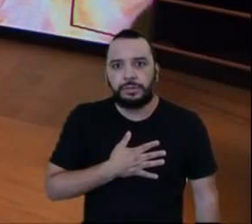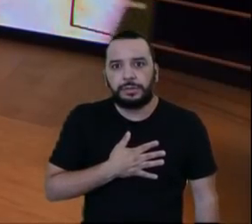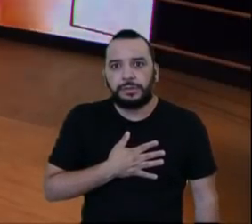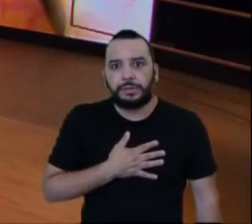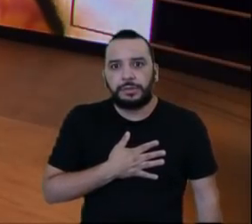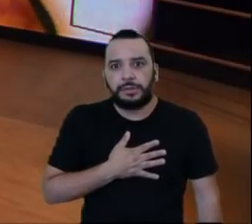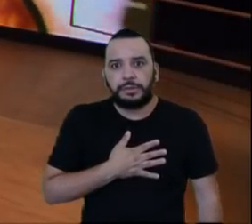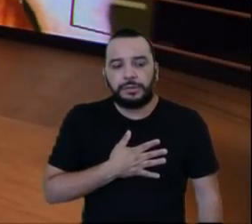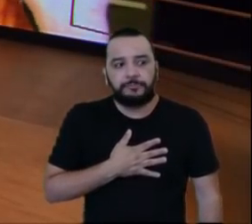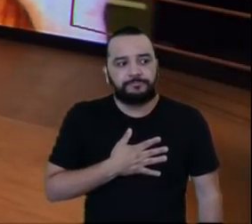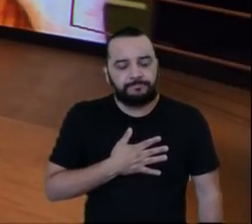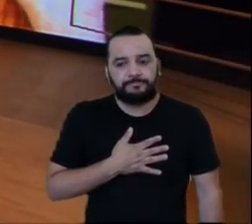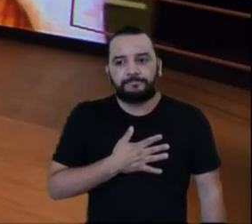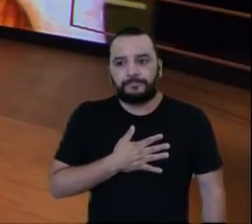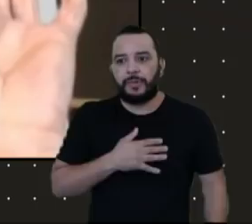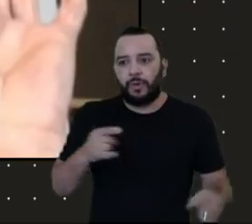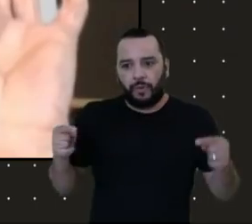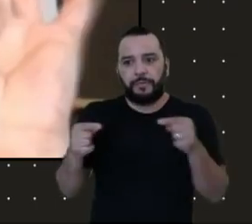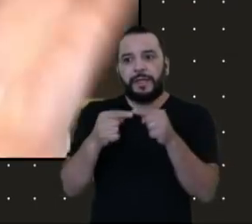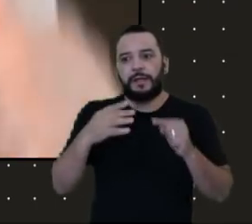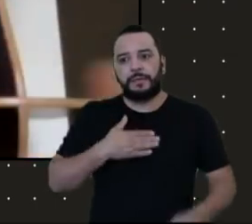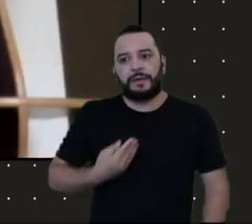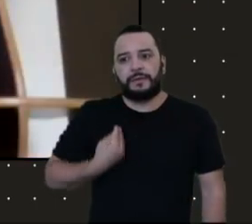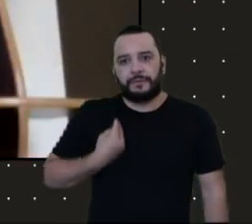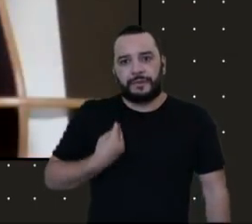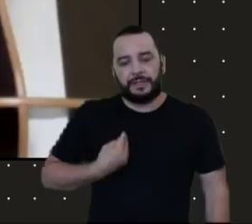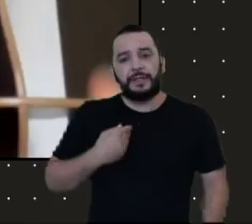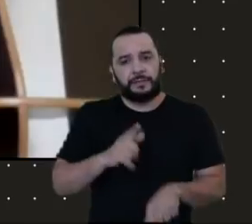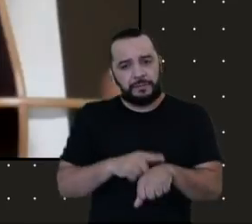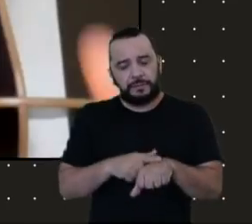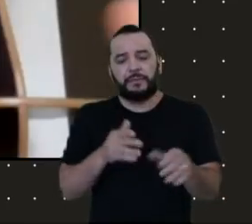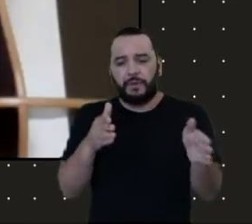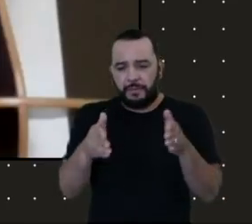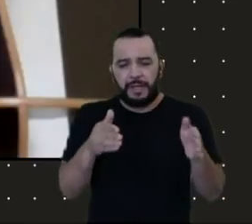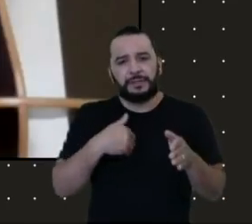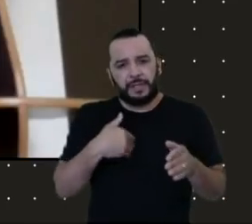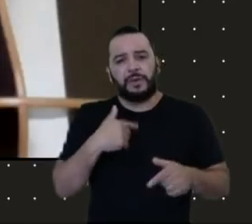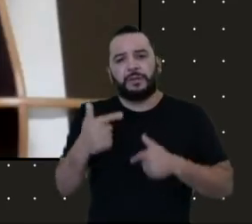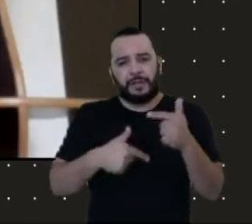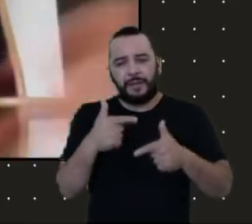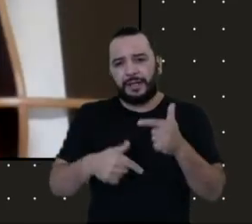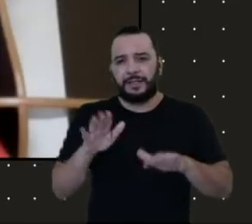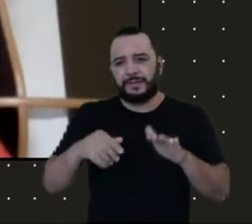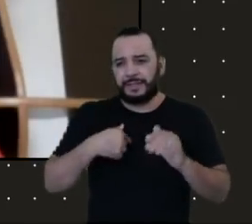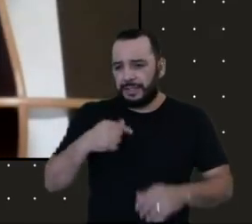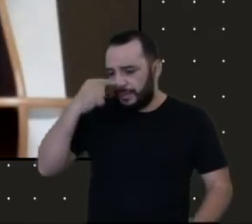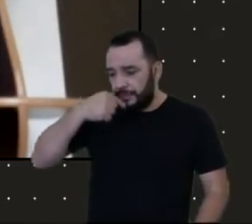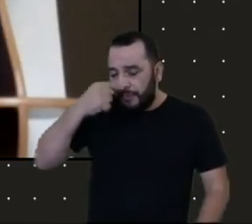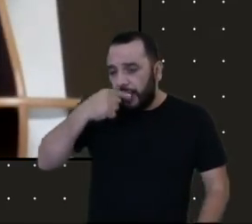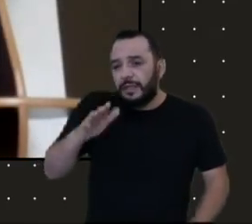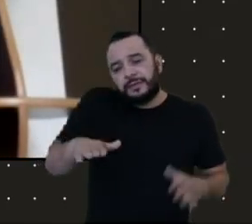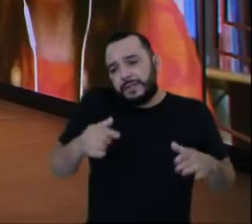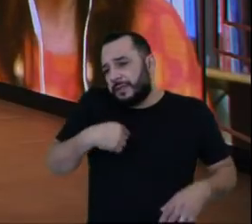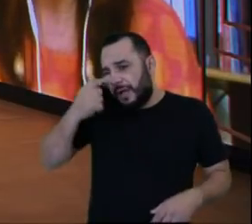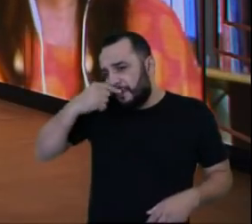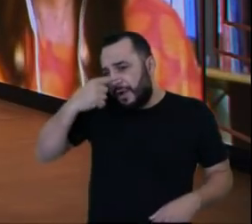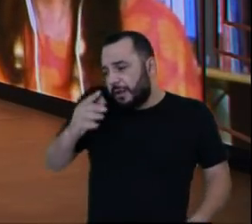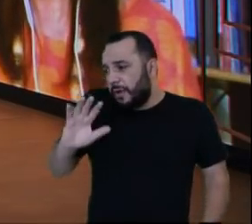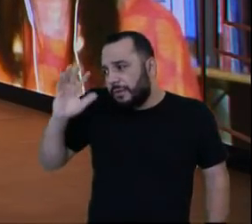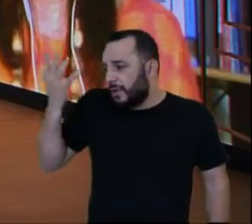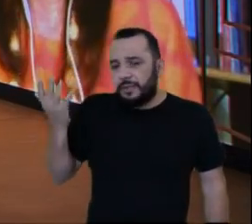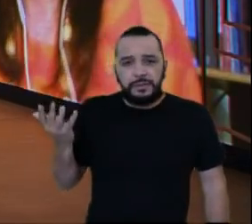eu vi que você estava frágil hoje, você estava triste, né? Mas olha, sabe, o que eu tenho para te dizer é o seguinte,